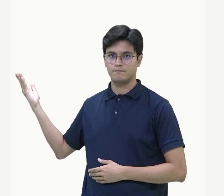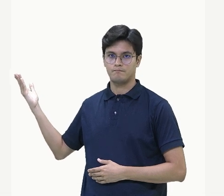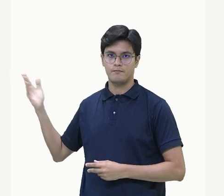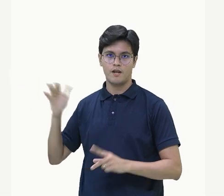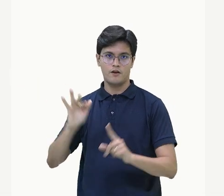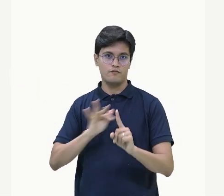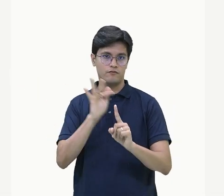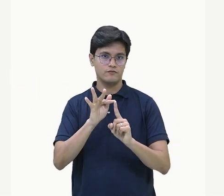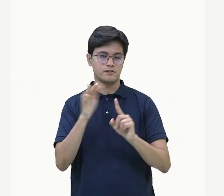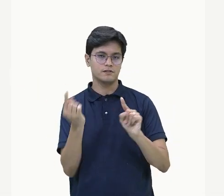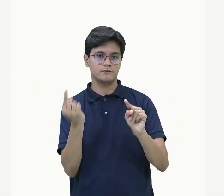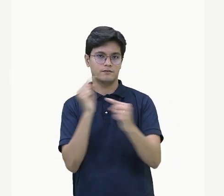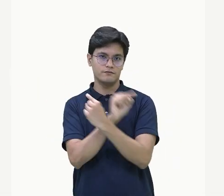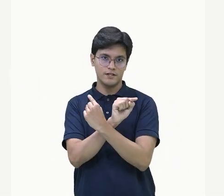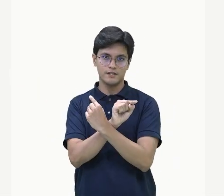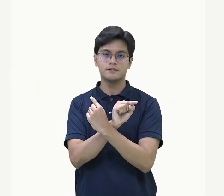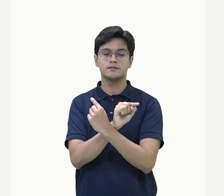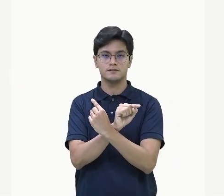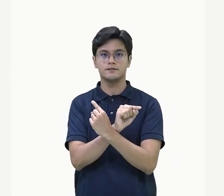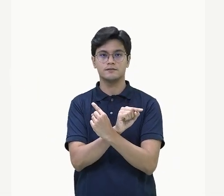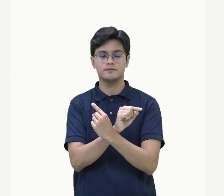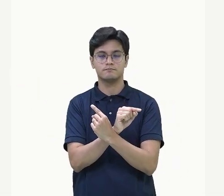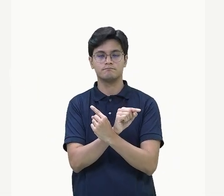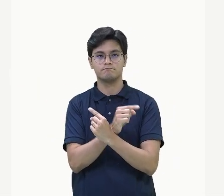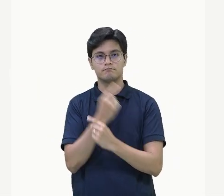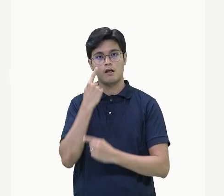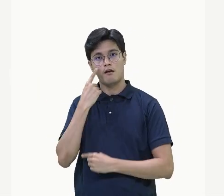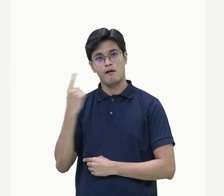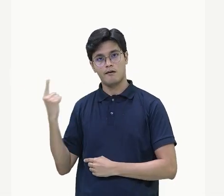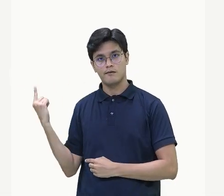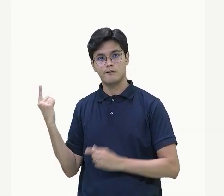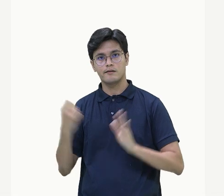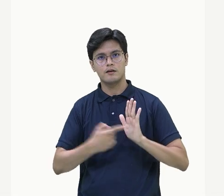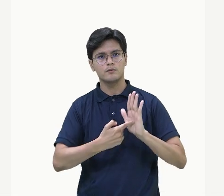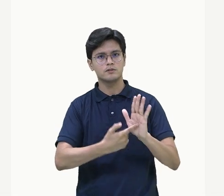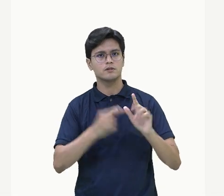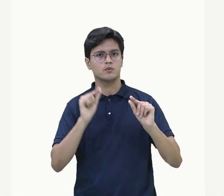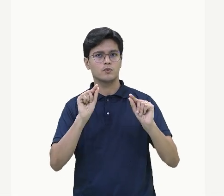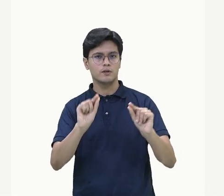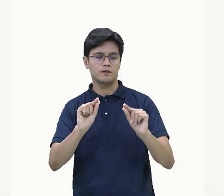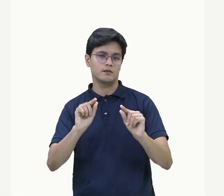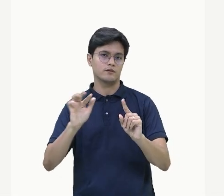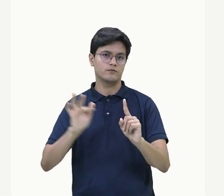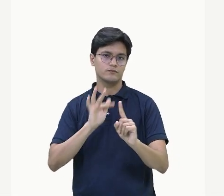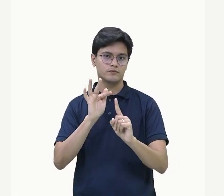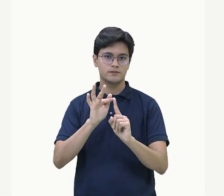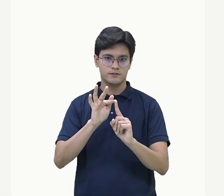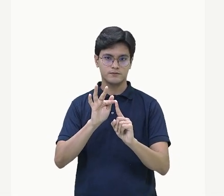função inversa. Aqui nós estamos mostrando que a função